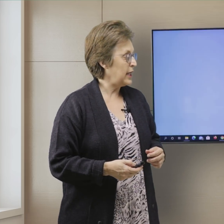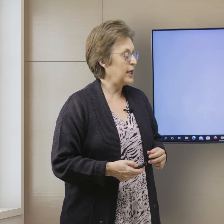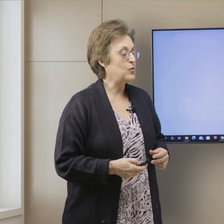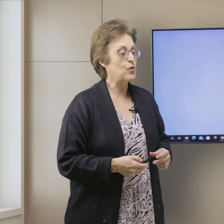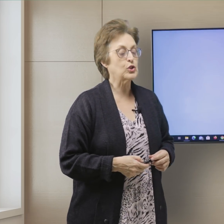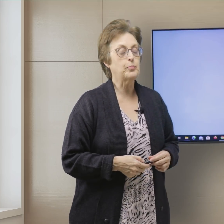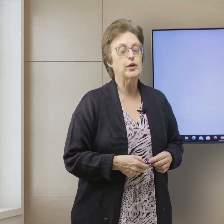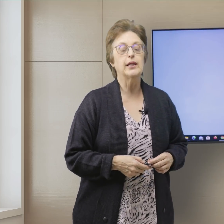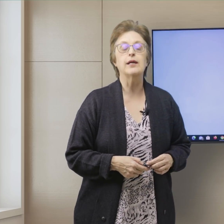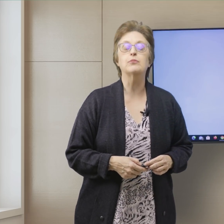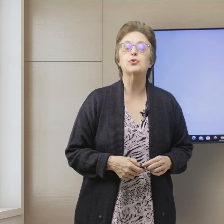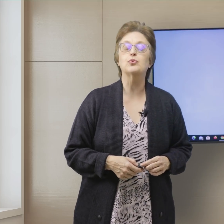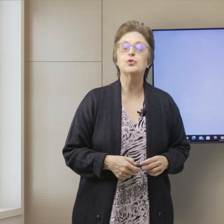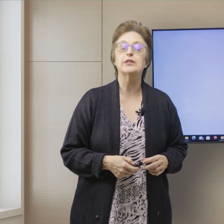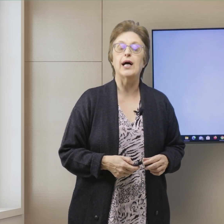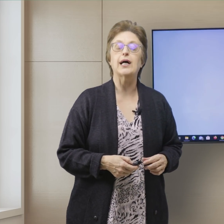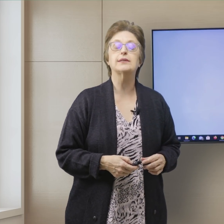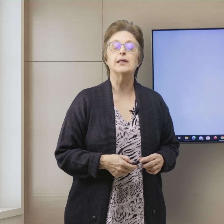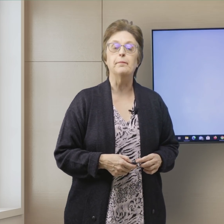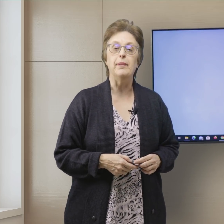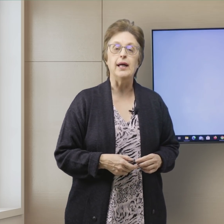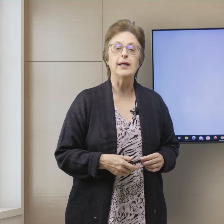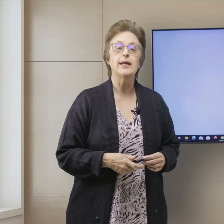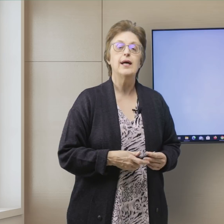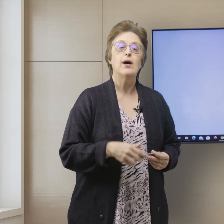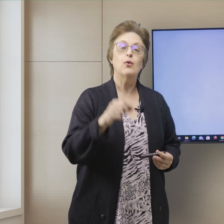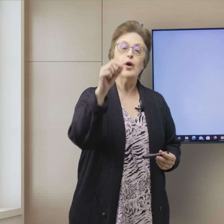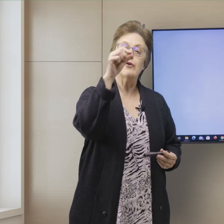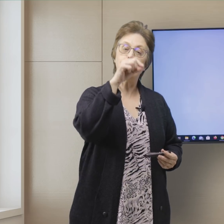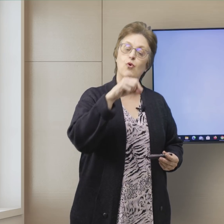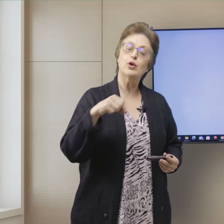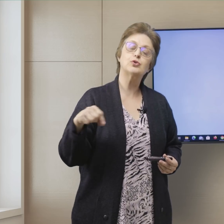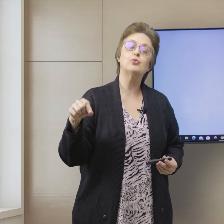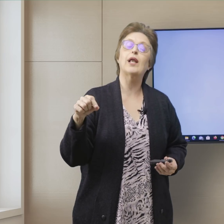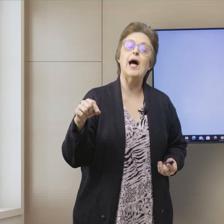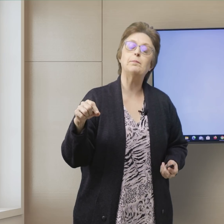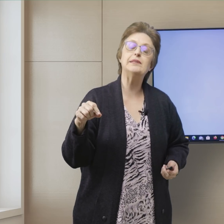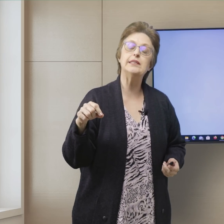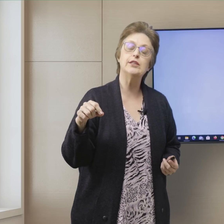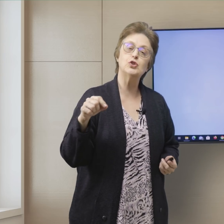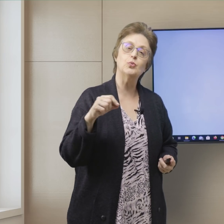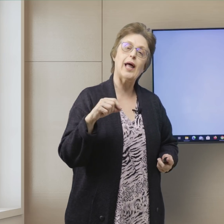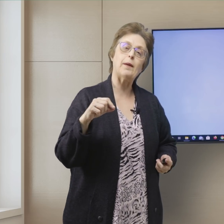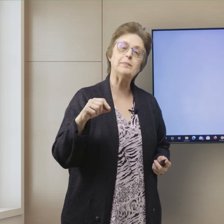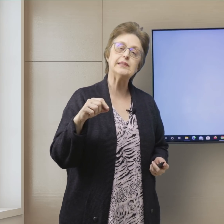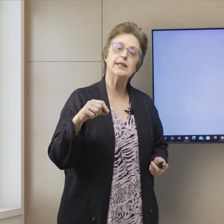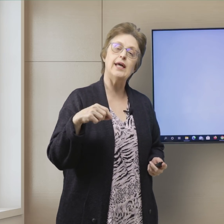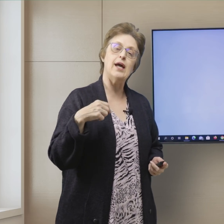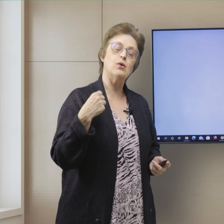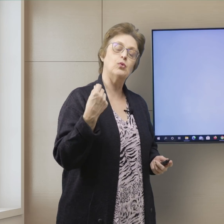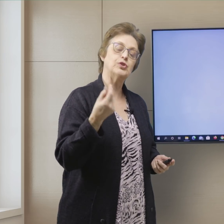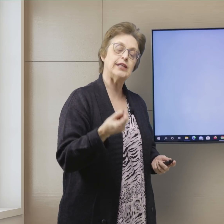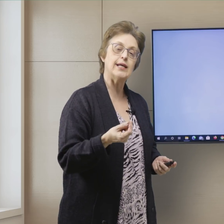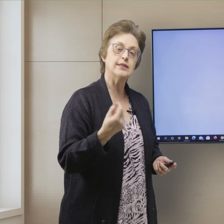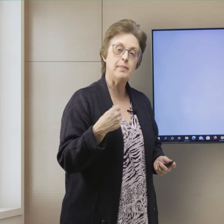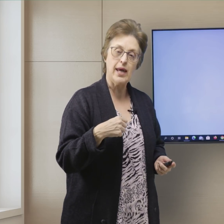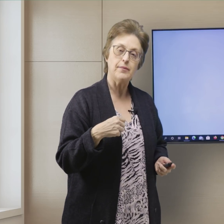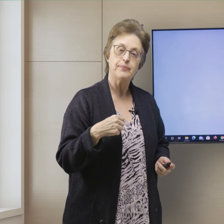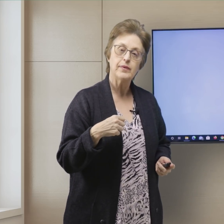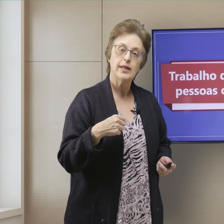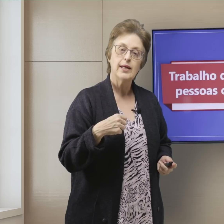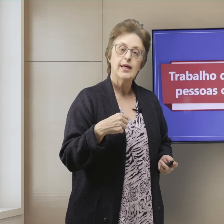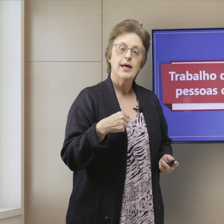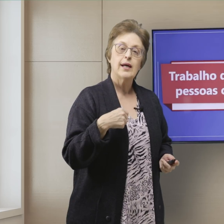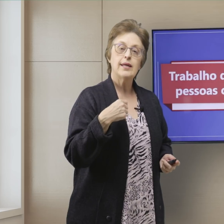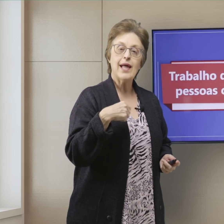No desenho, nós podemos usar também o reforço do lápis. Existe um lápis que é o